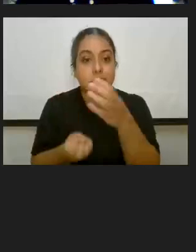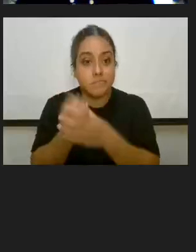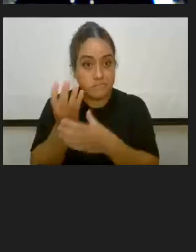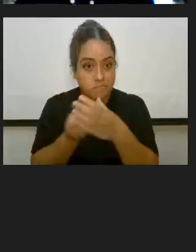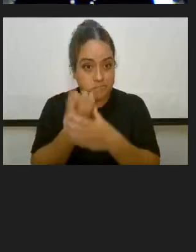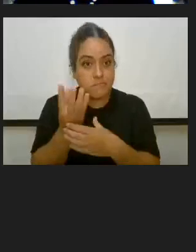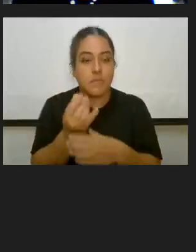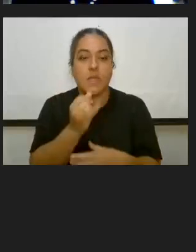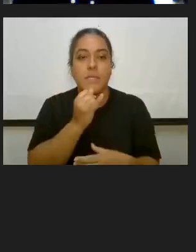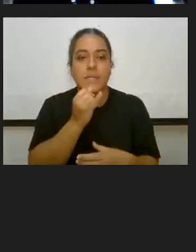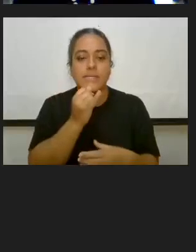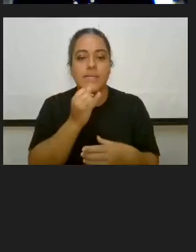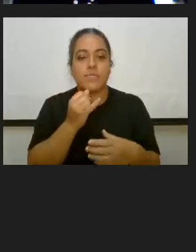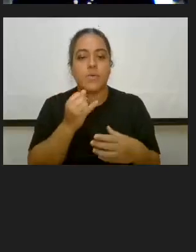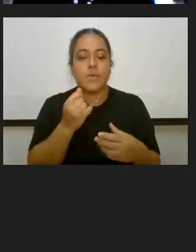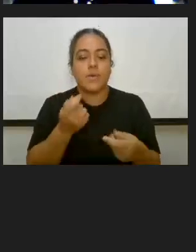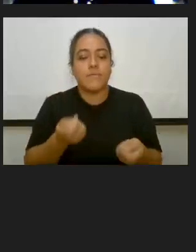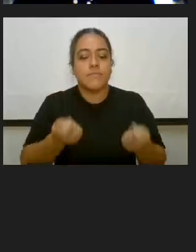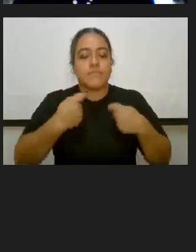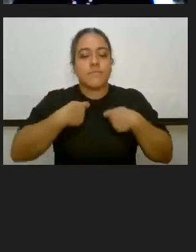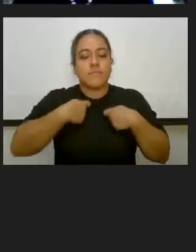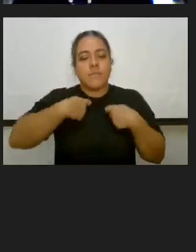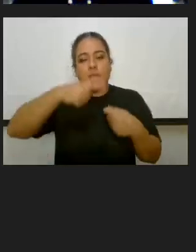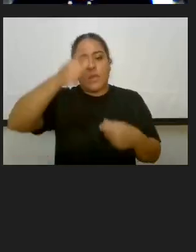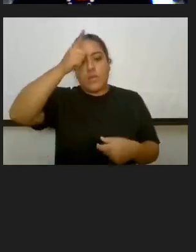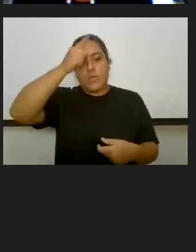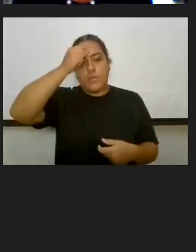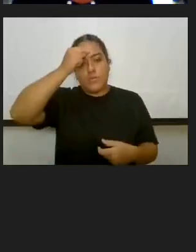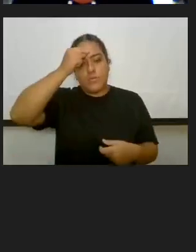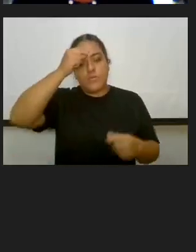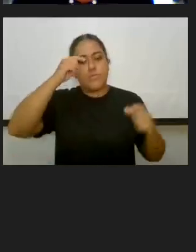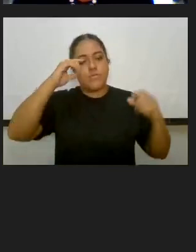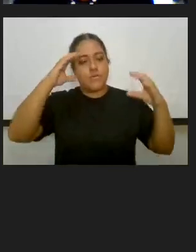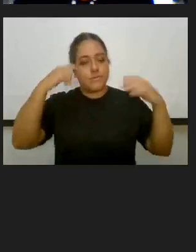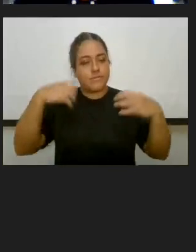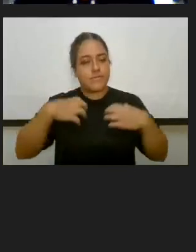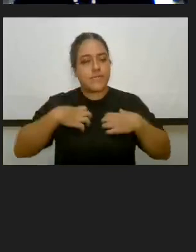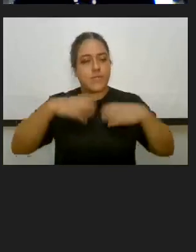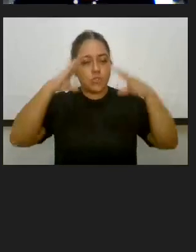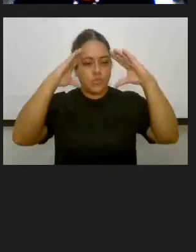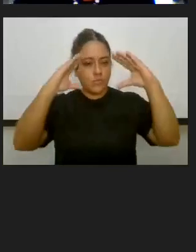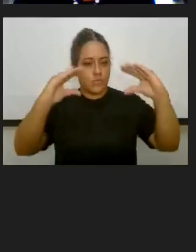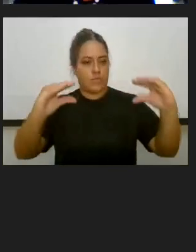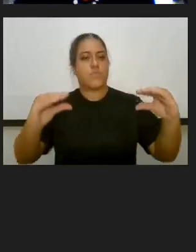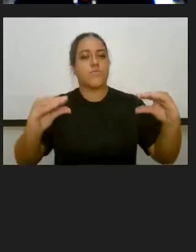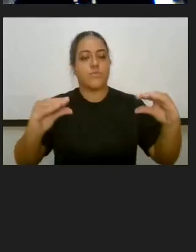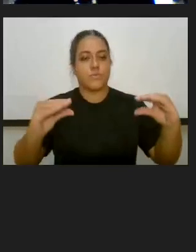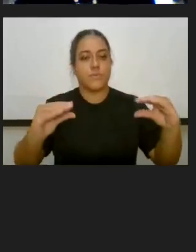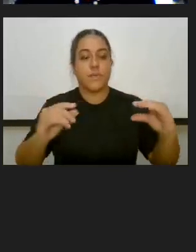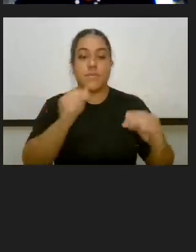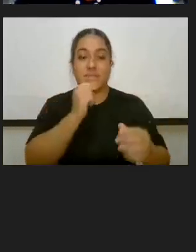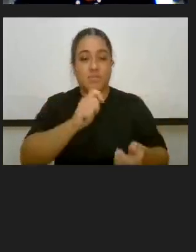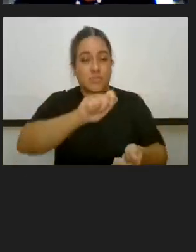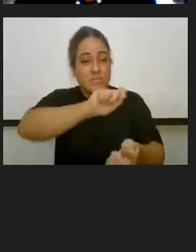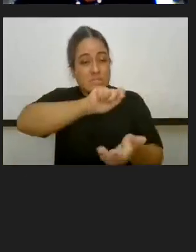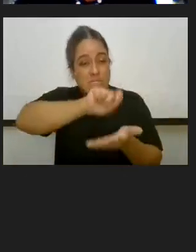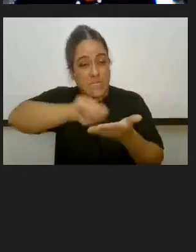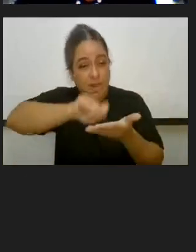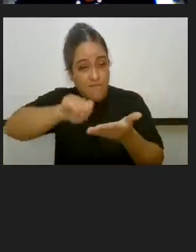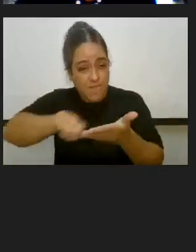o bem-estar através do mal-estar, porque escrever na pele,